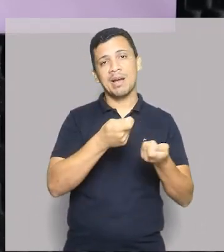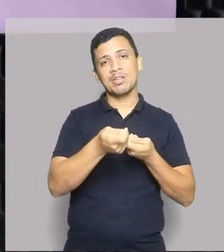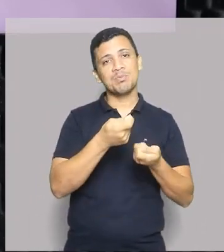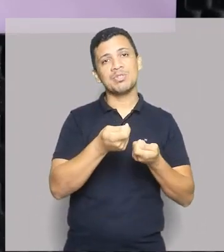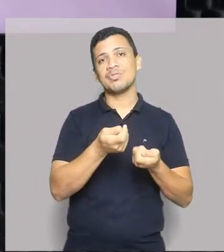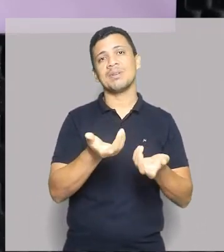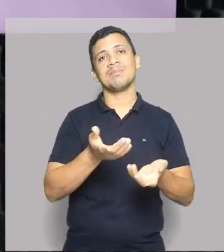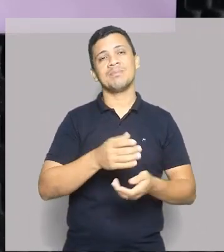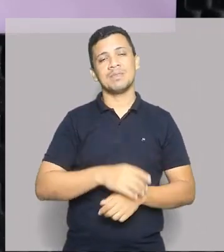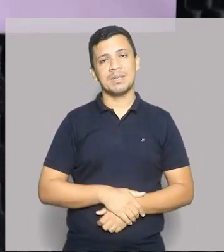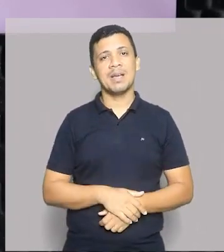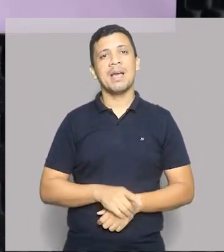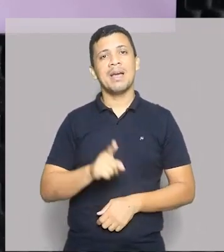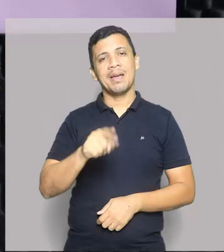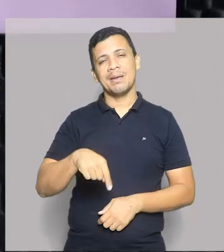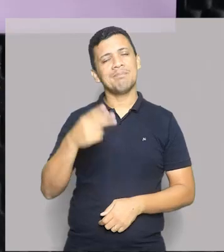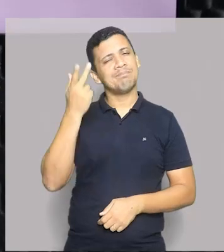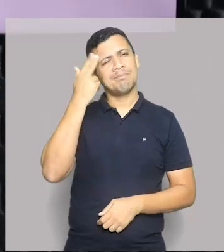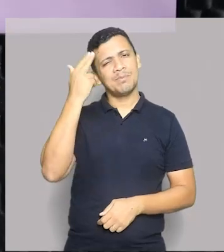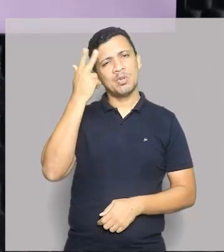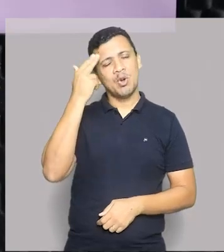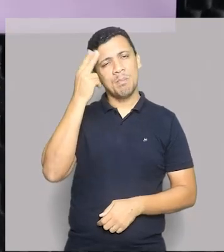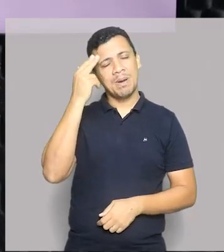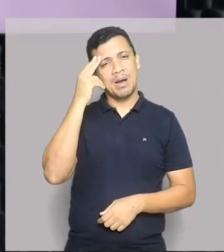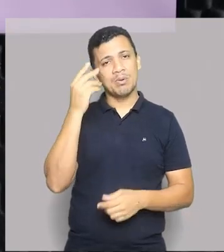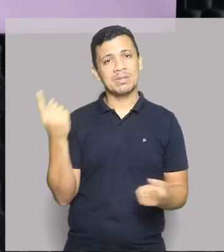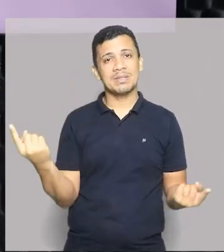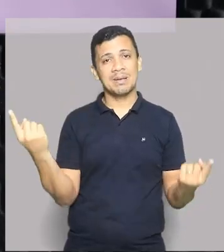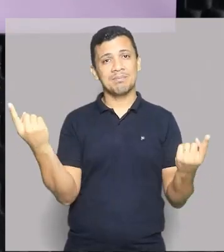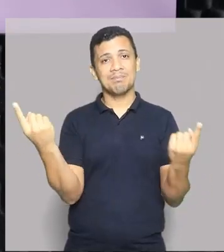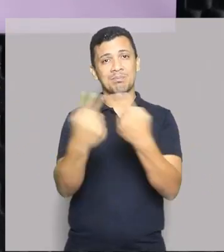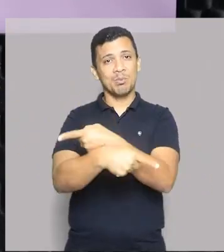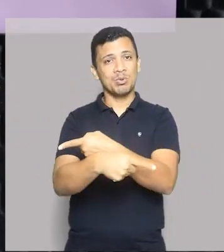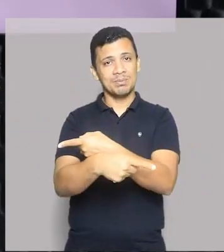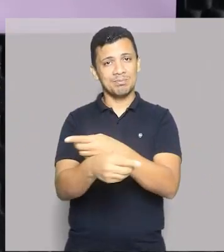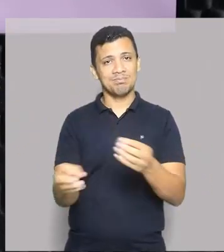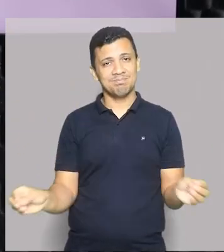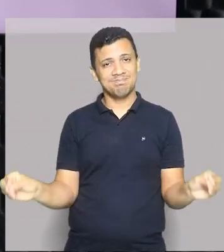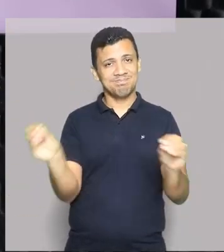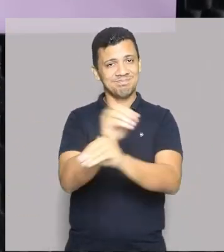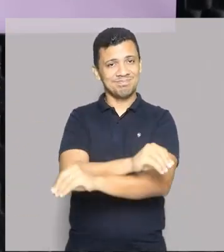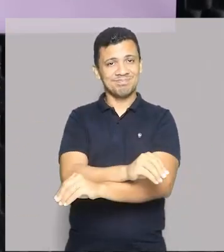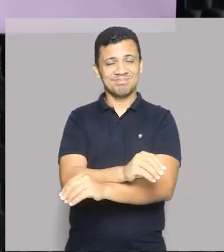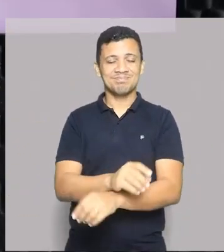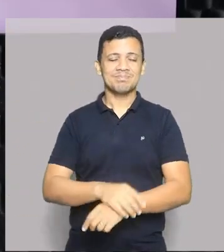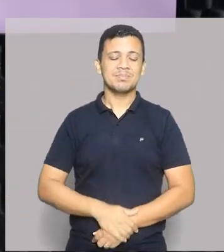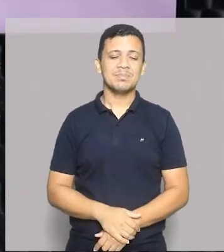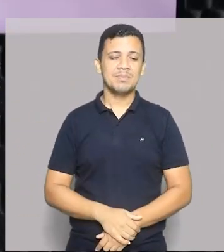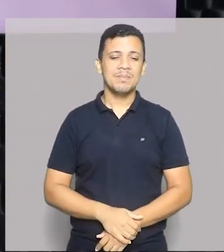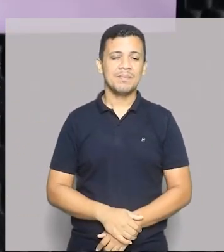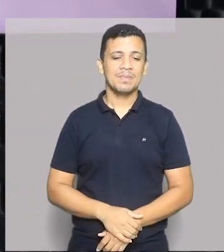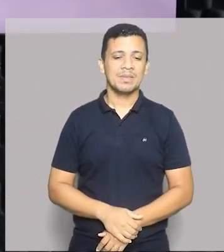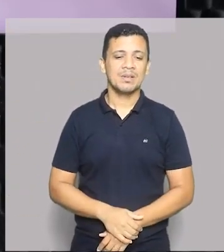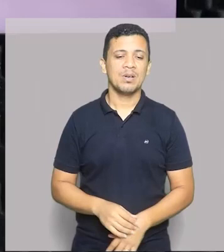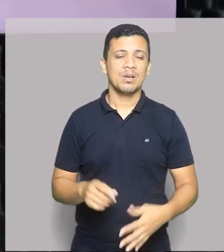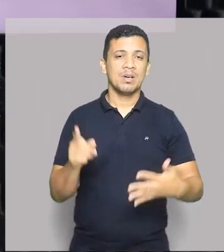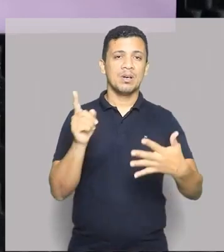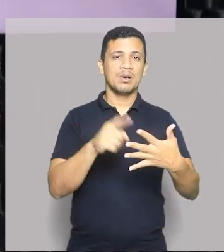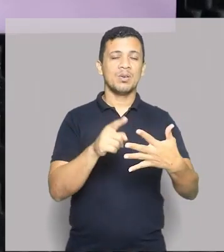nas orações adverbiais, essa inversão de período. Tudo bem? A oração consecutiva associa a